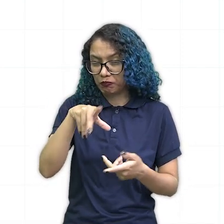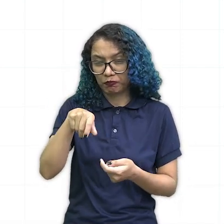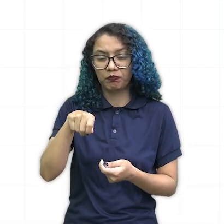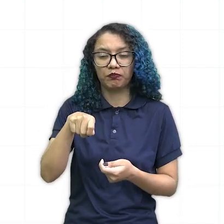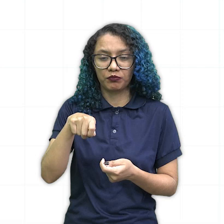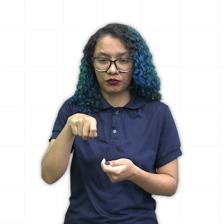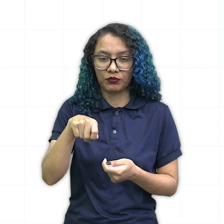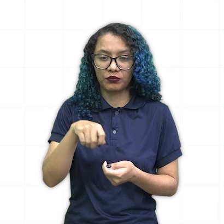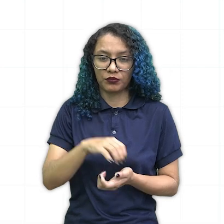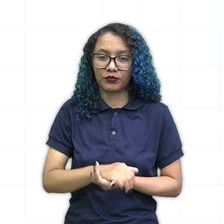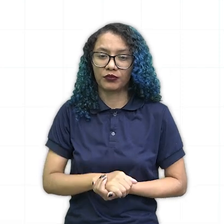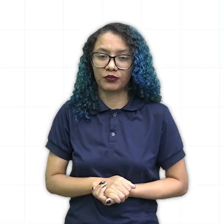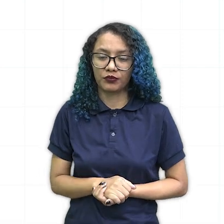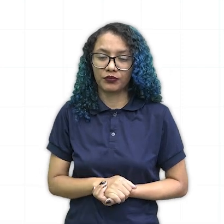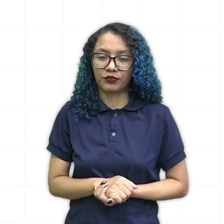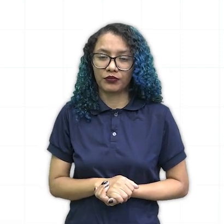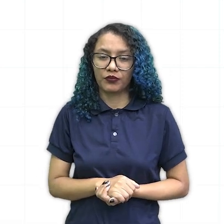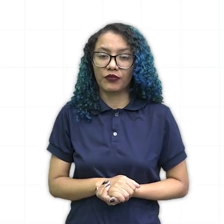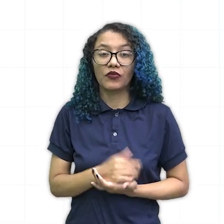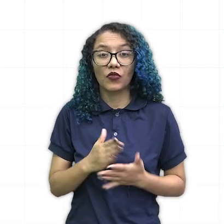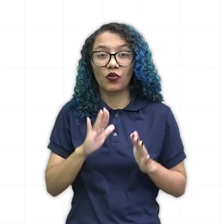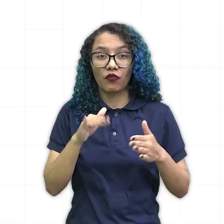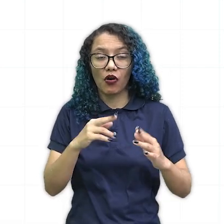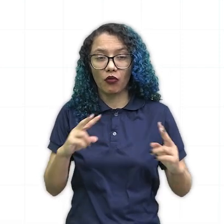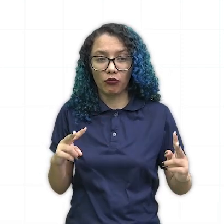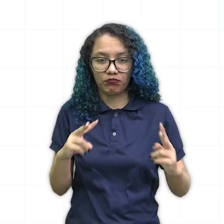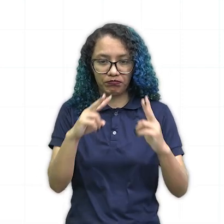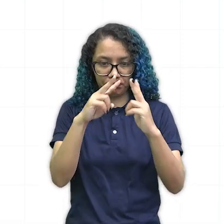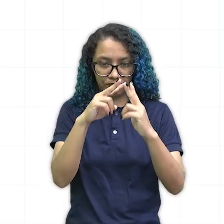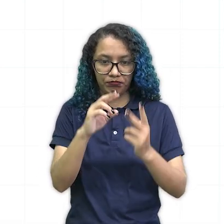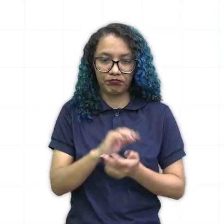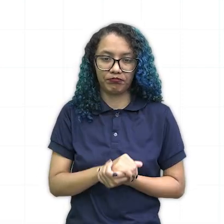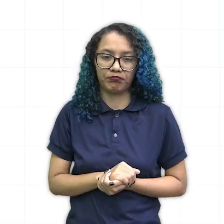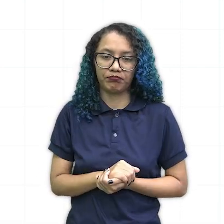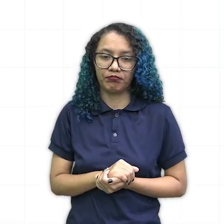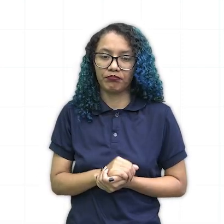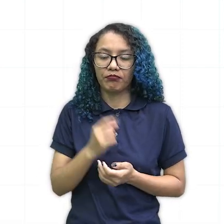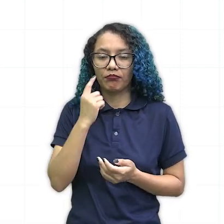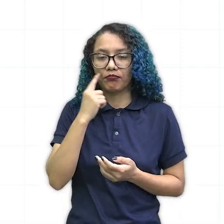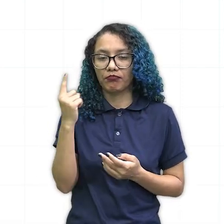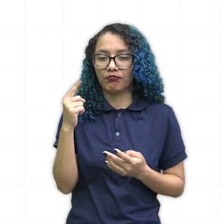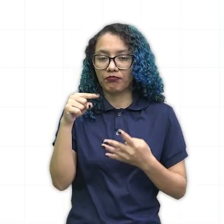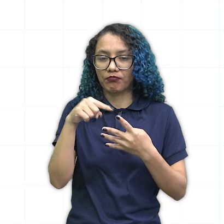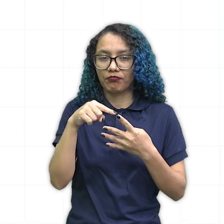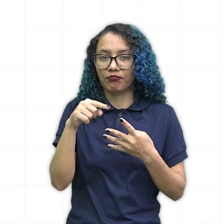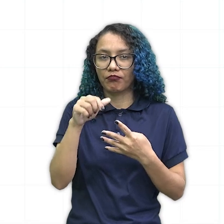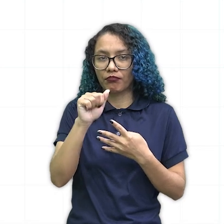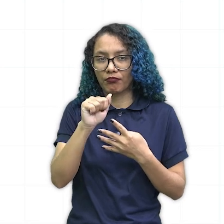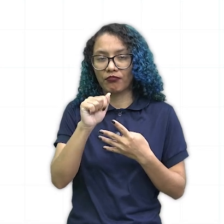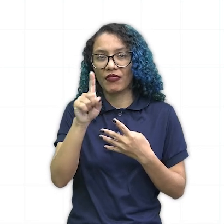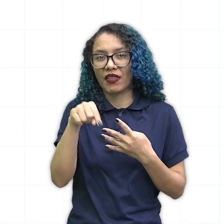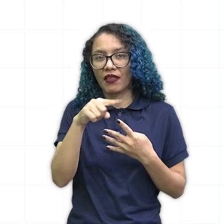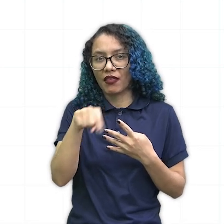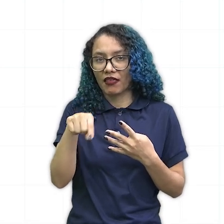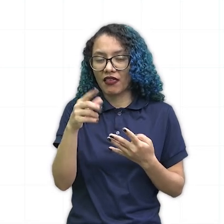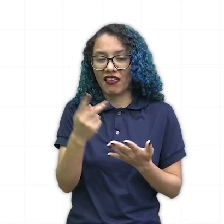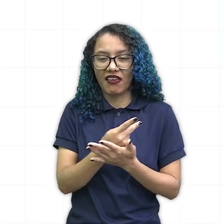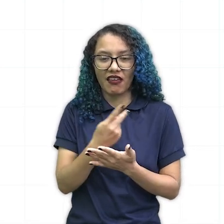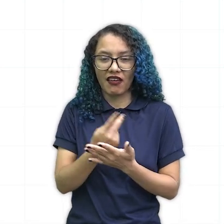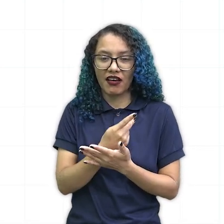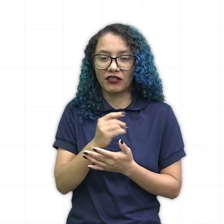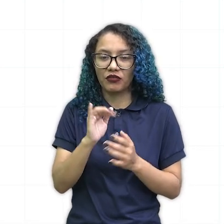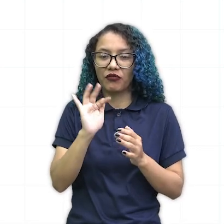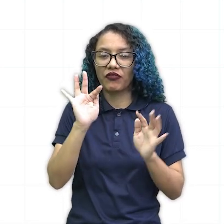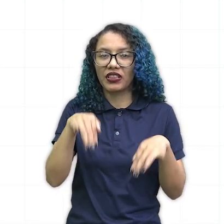estou destacando aí a torre. Letter A, it's not possible. Não é possível letter A, porque terminou em